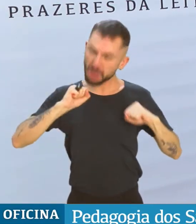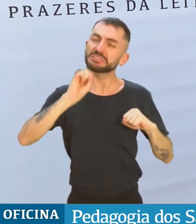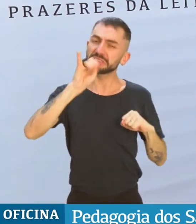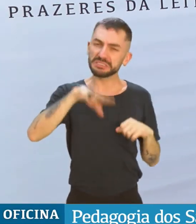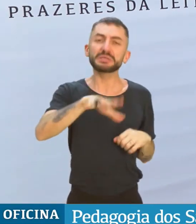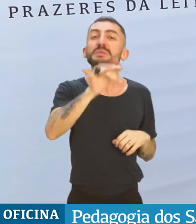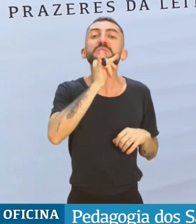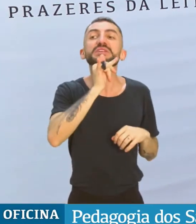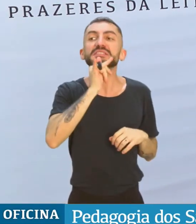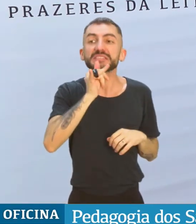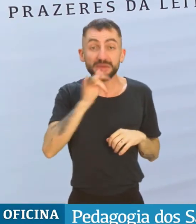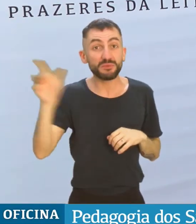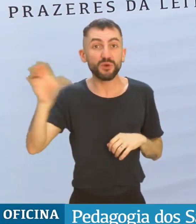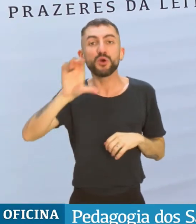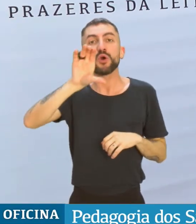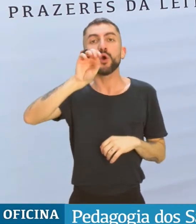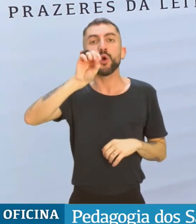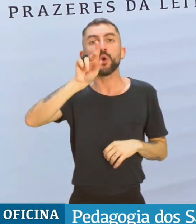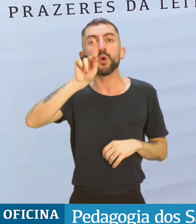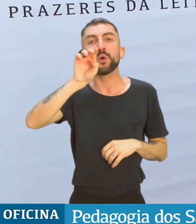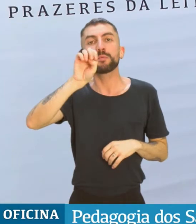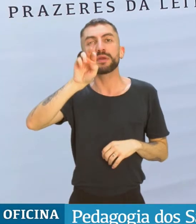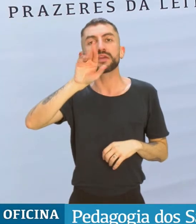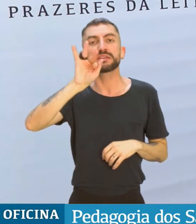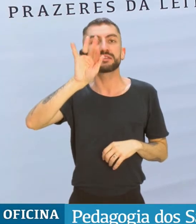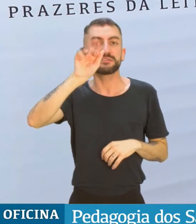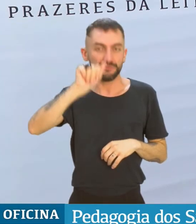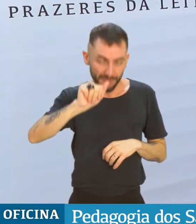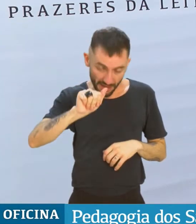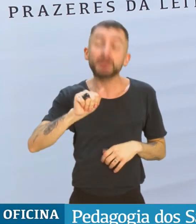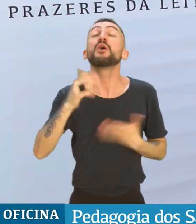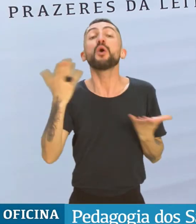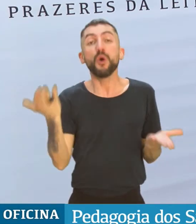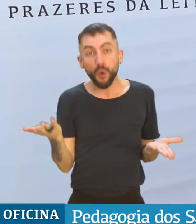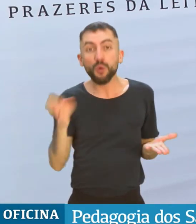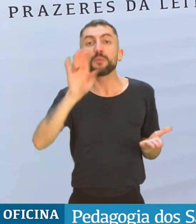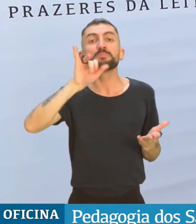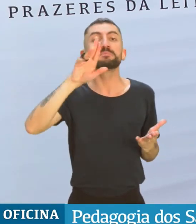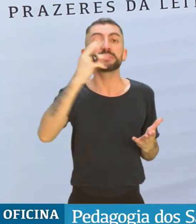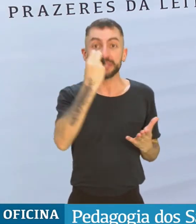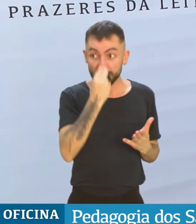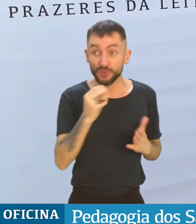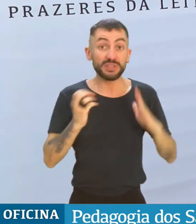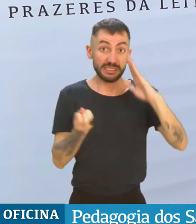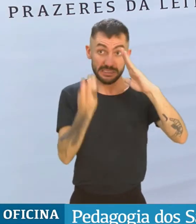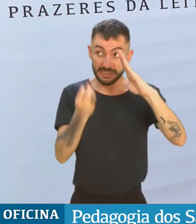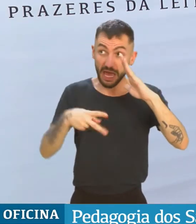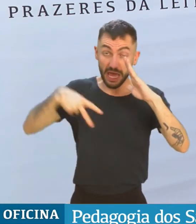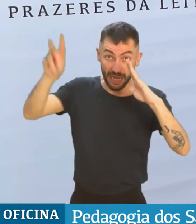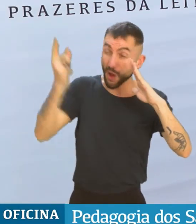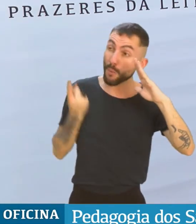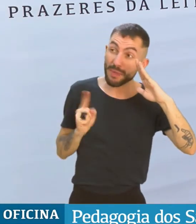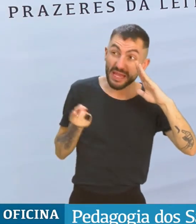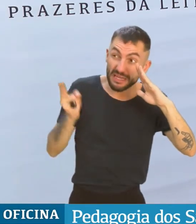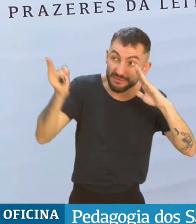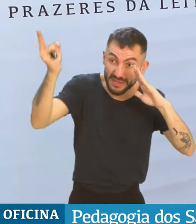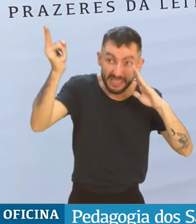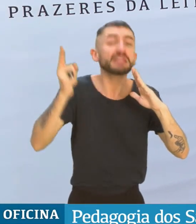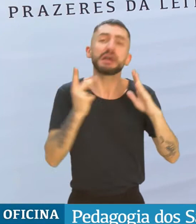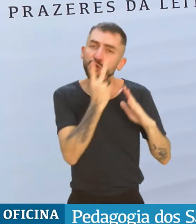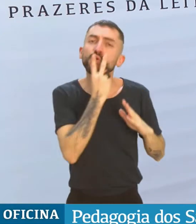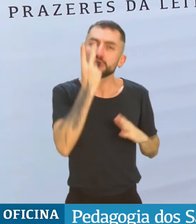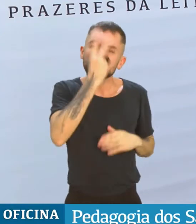Quando eu conheci o sarau da Cooperifa, o sarau do Binho, o Elo da Corrente, o tempo médio de duração desses saraus é esse